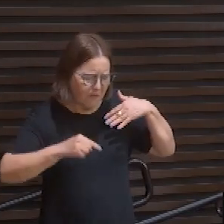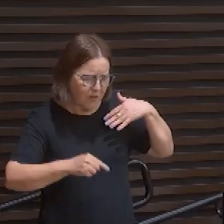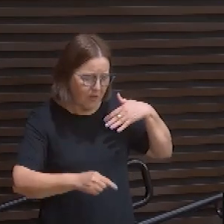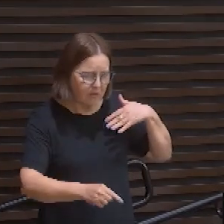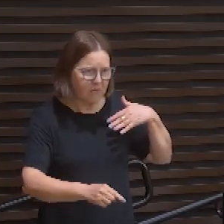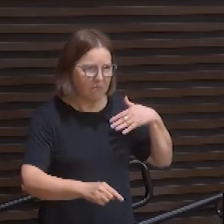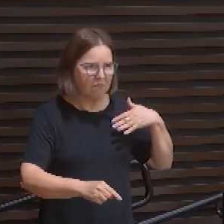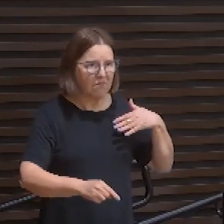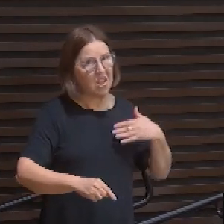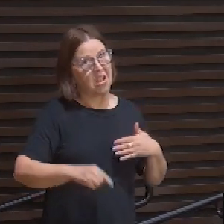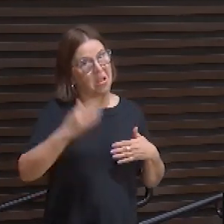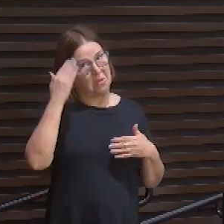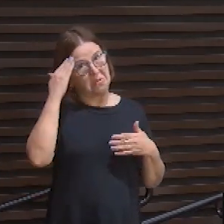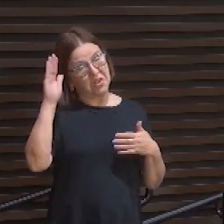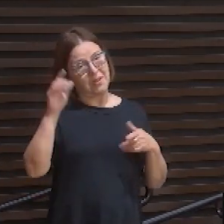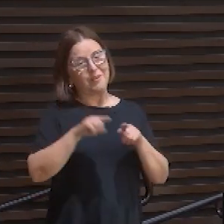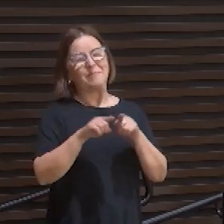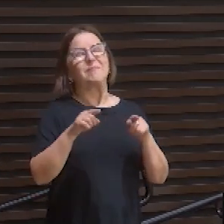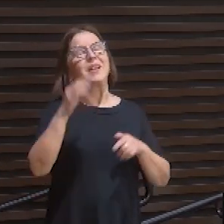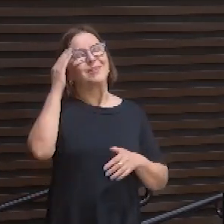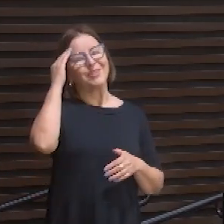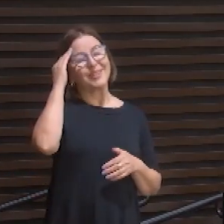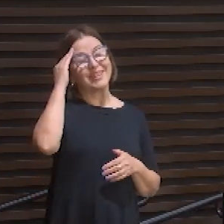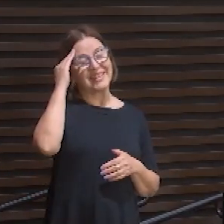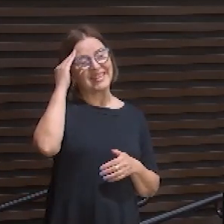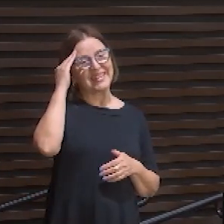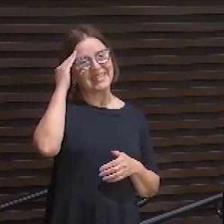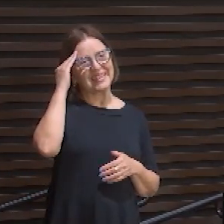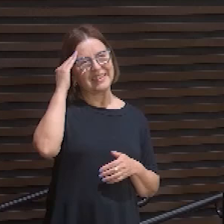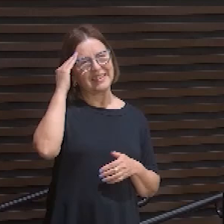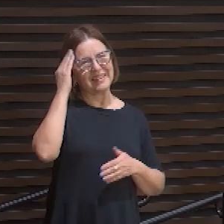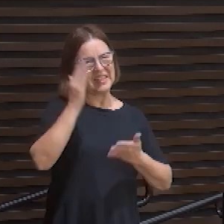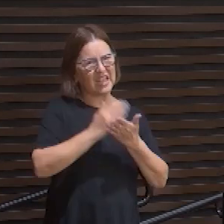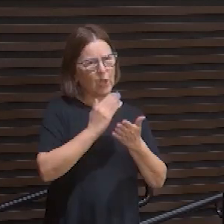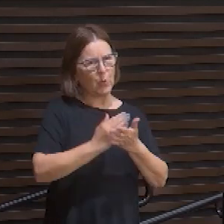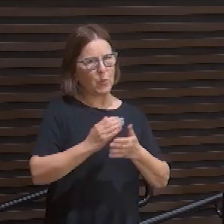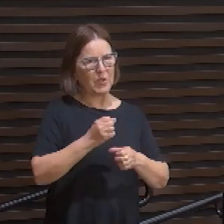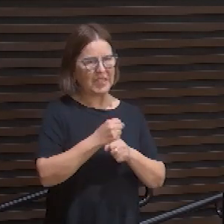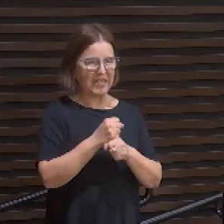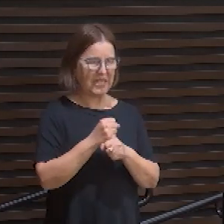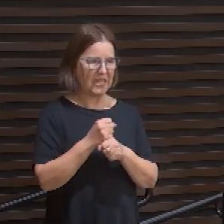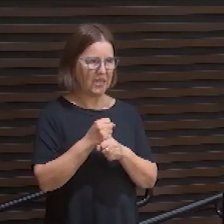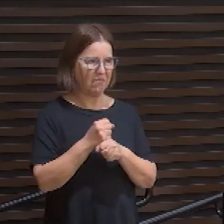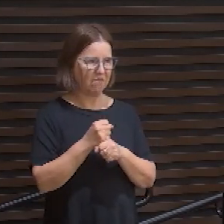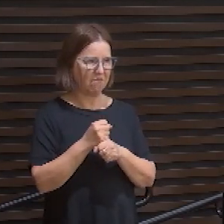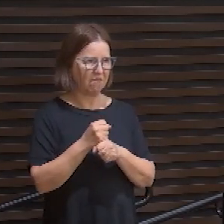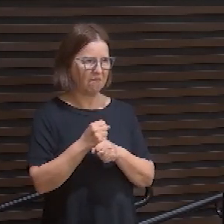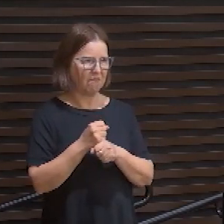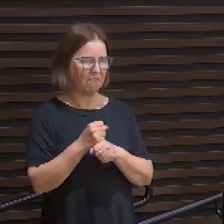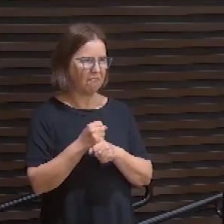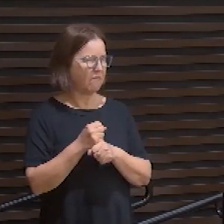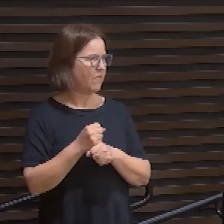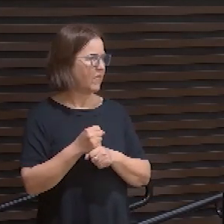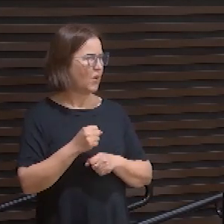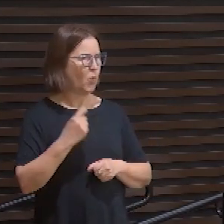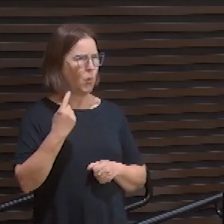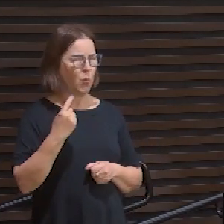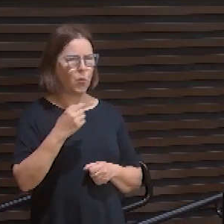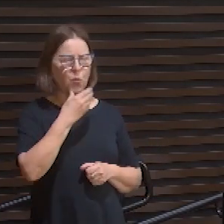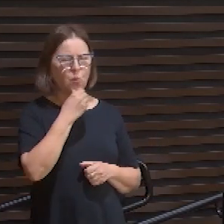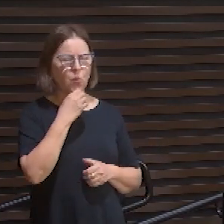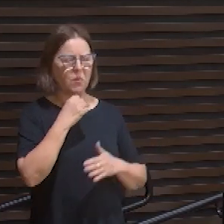isso, mas eu sei uma coisa. Há uns anos, empresário grande aqui de